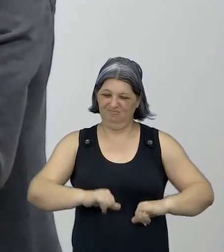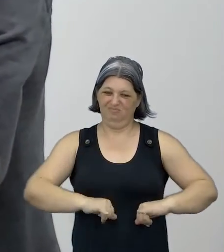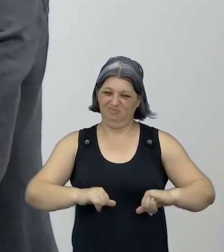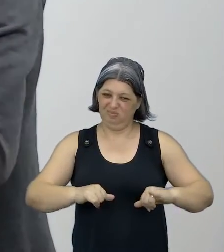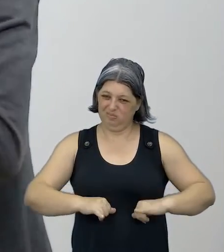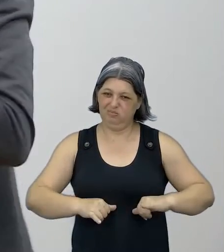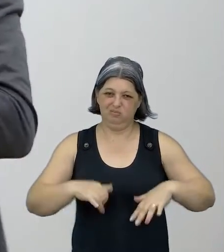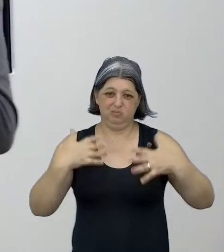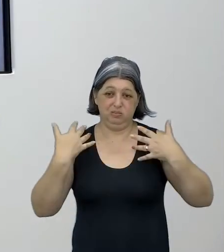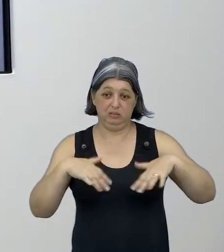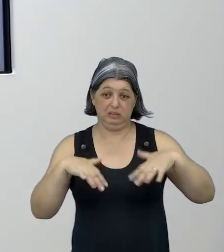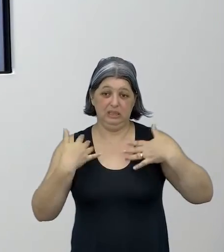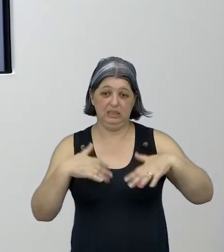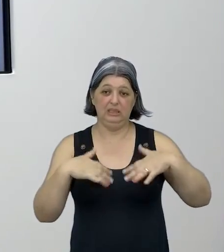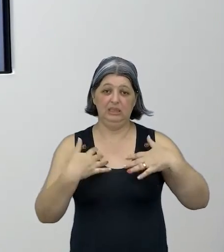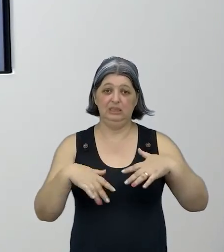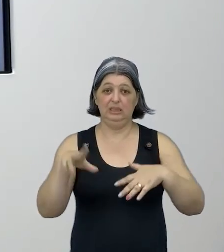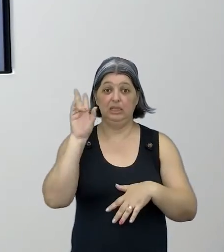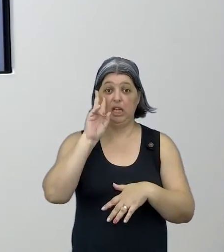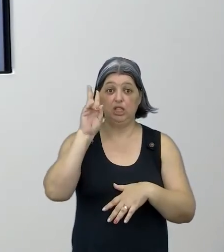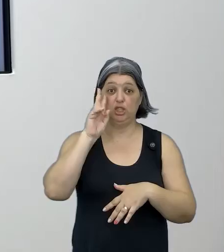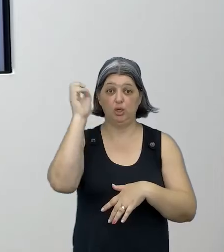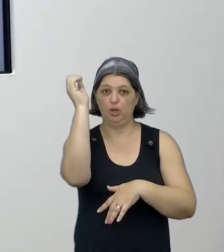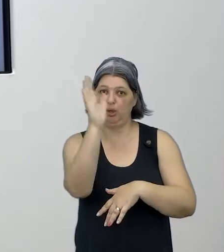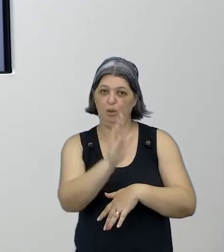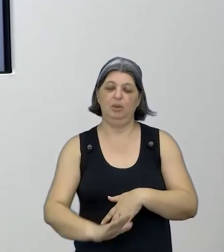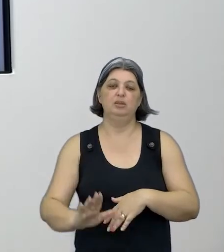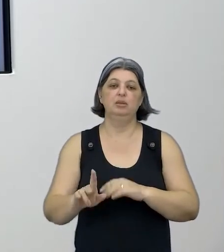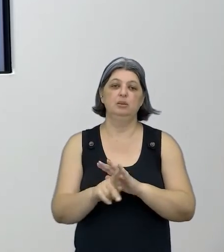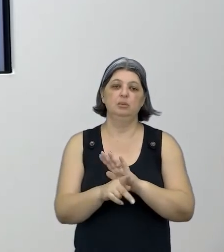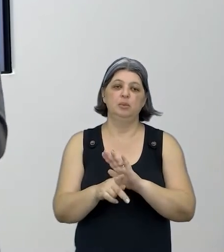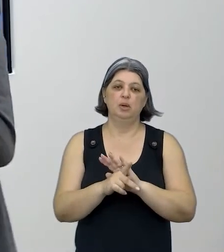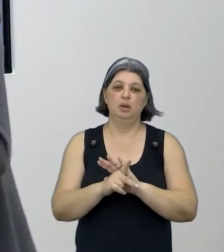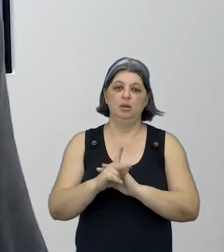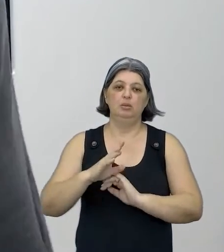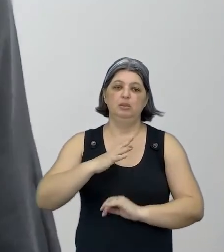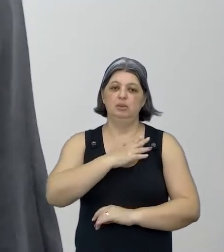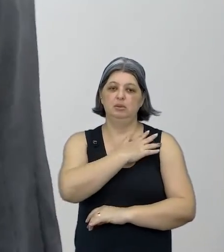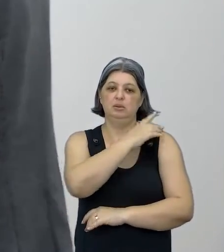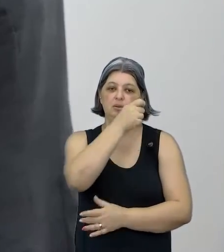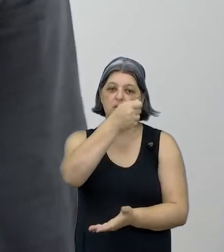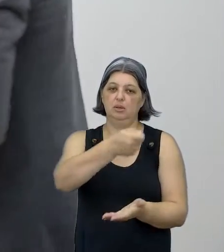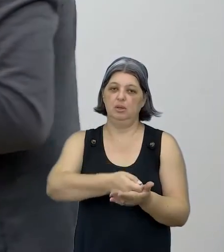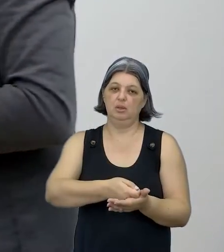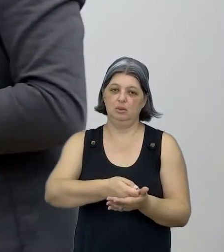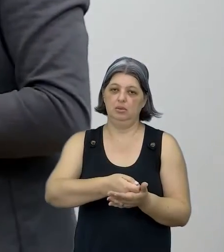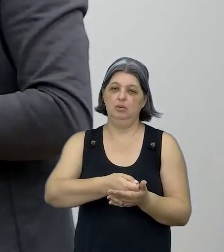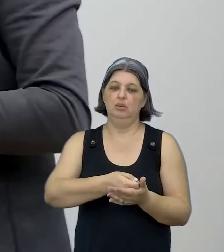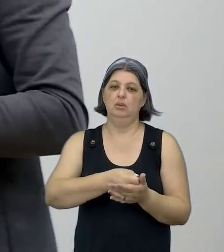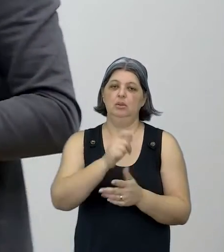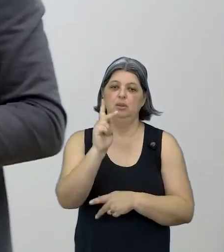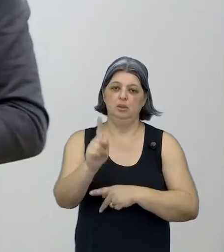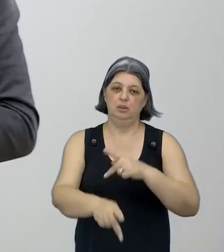sangrento da história do Brasil, que é a ditadura civil-militar, que vai até